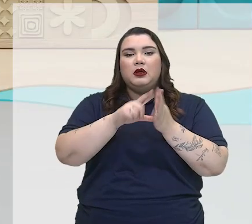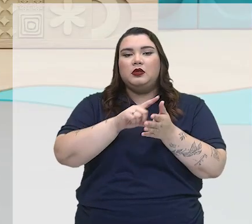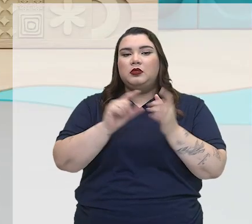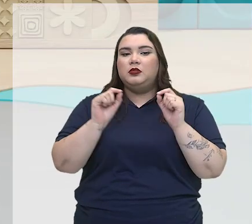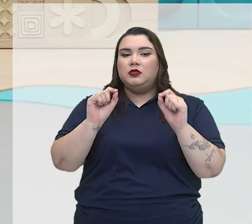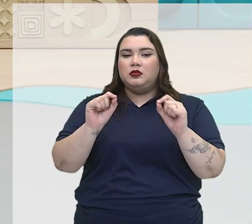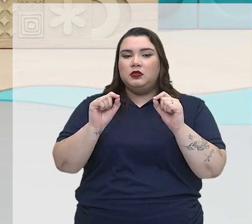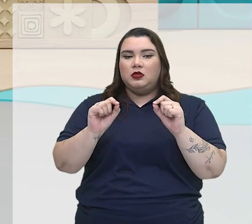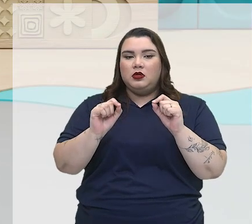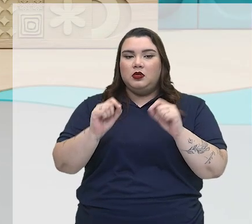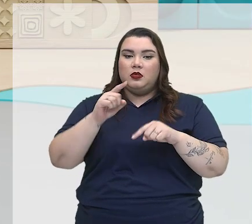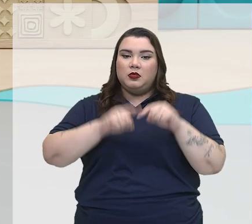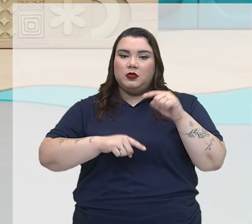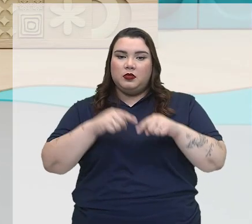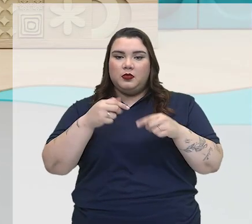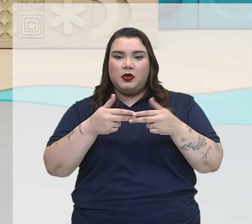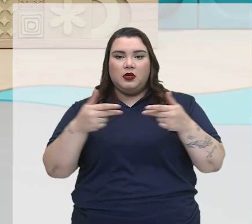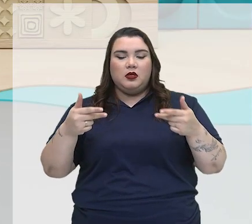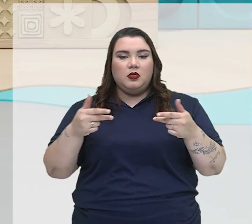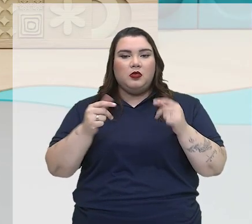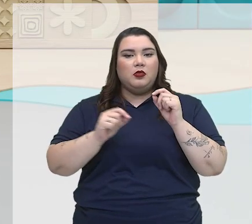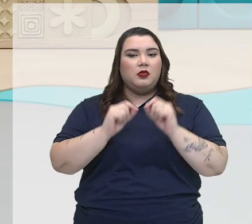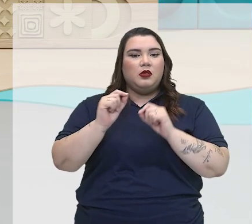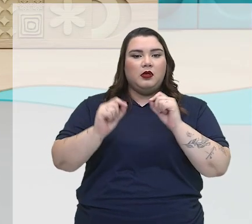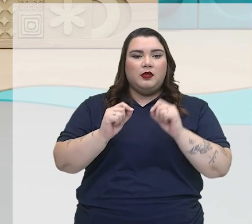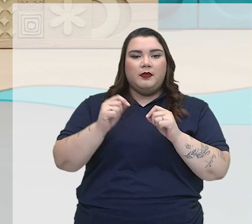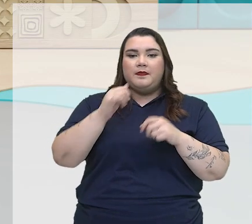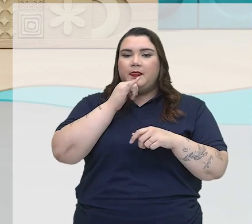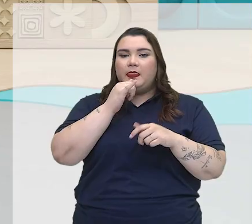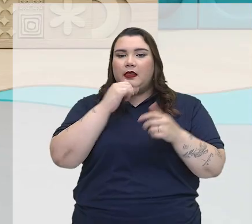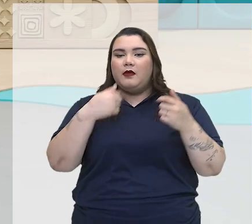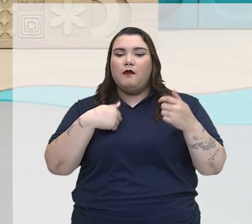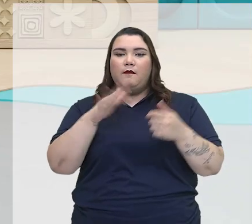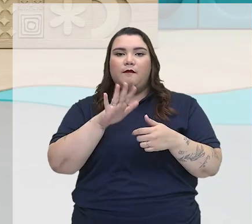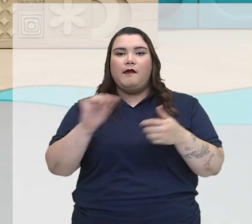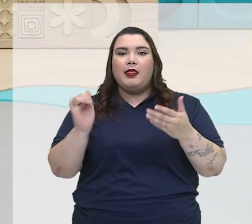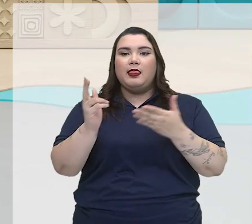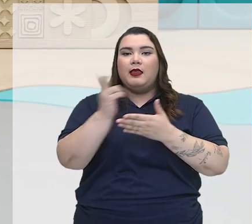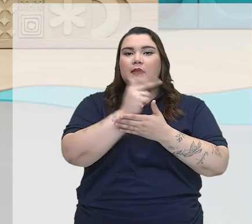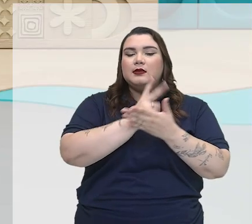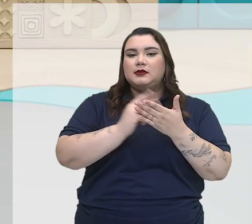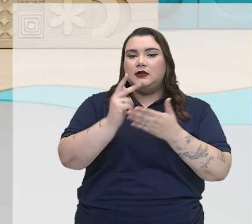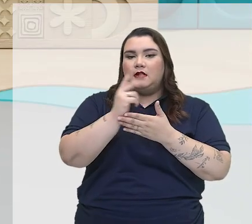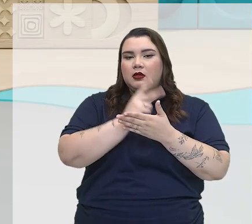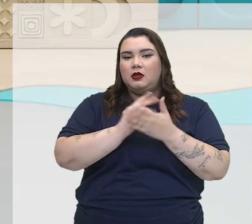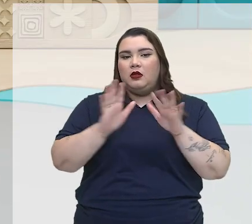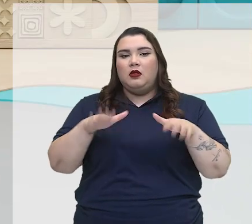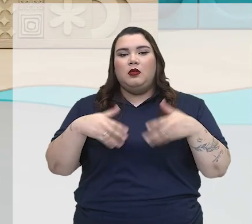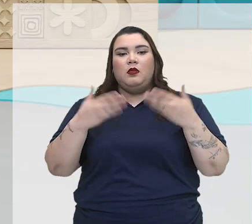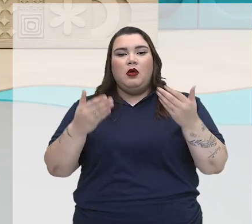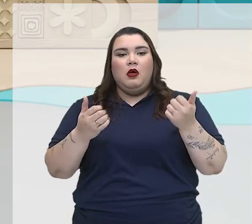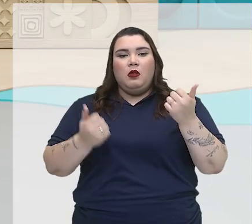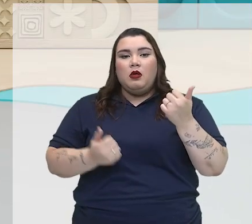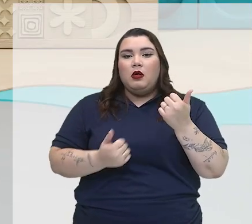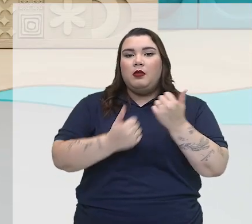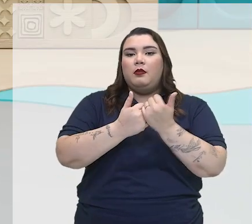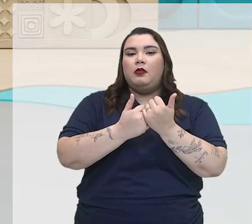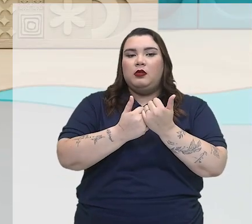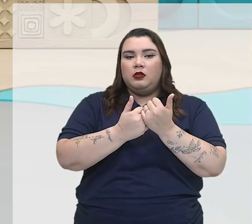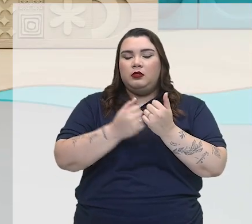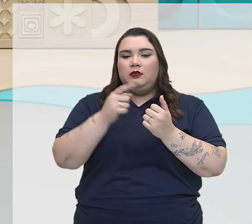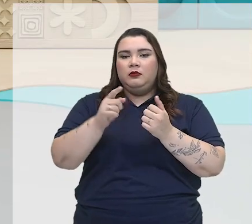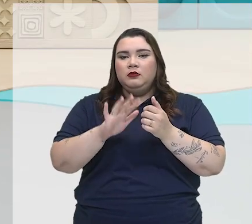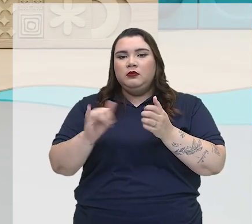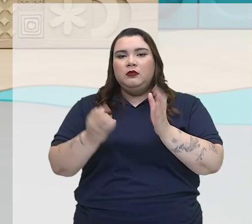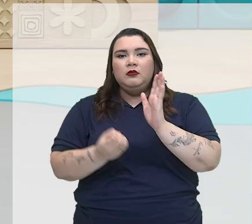Vocês precisam do material. O que vocês vão fazer? Ah, eu vou fazer um desenho. Então, qual o suporte que vocês vão fazer